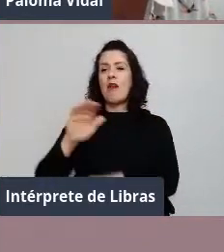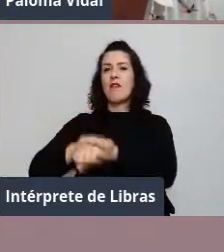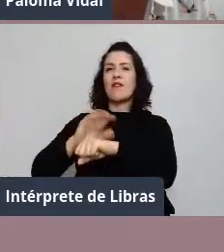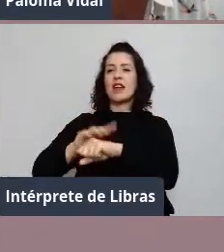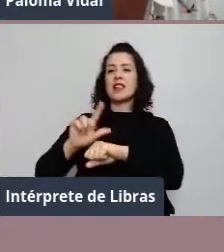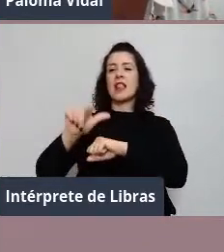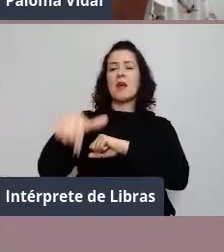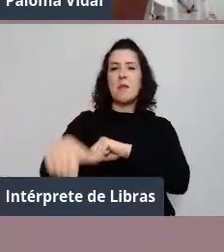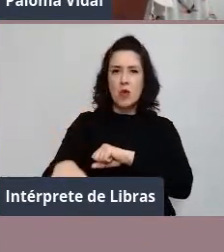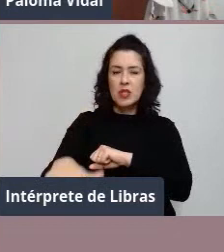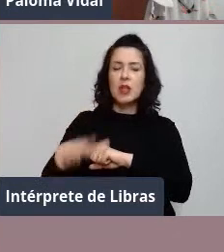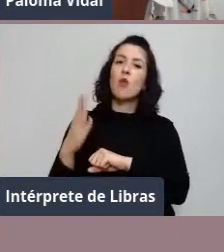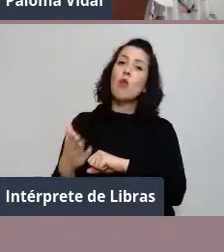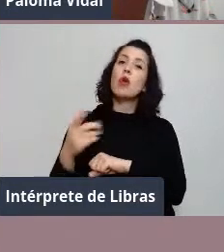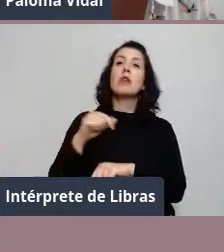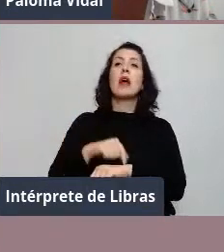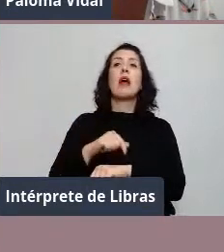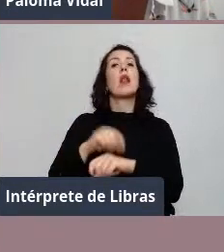se debruçou